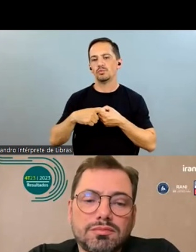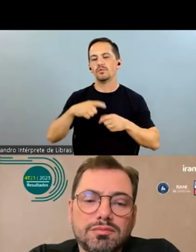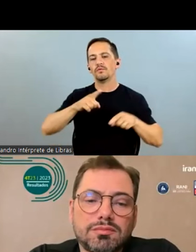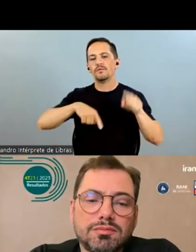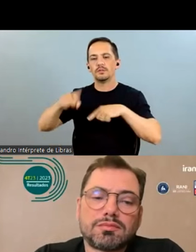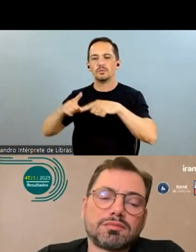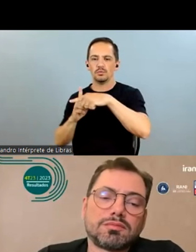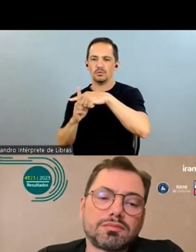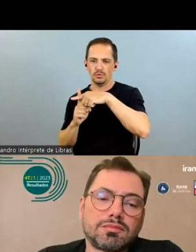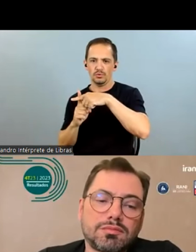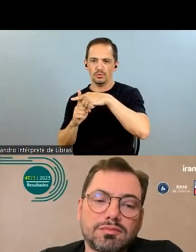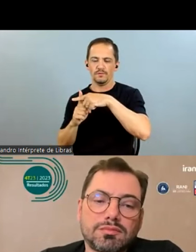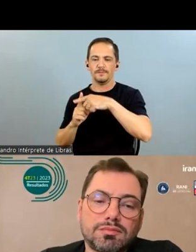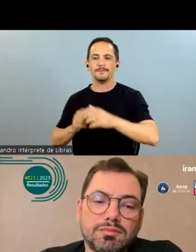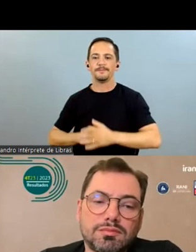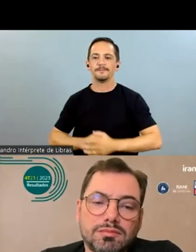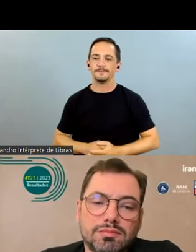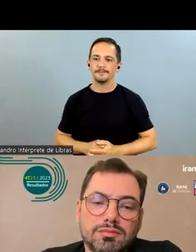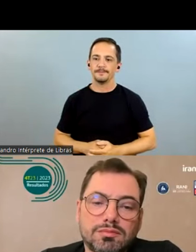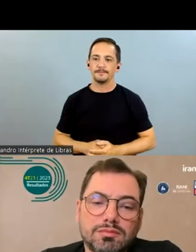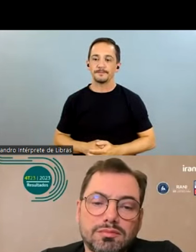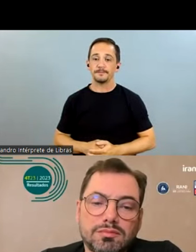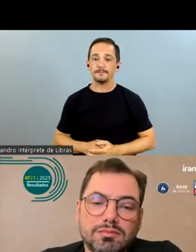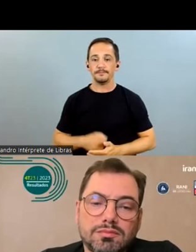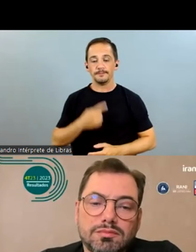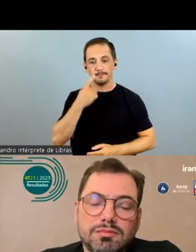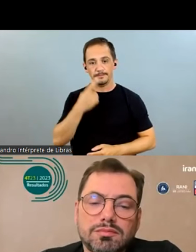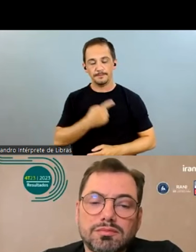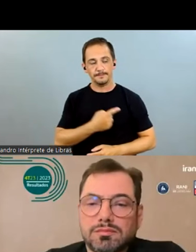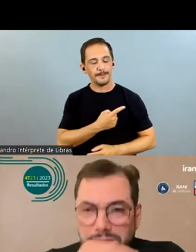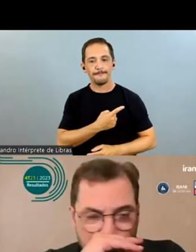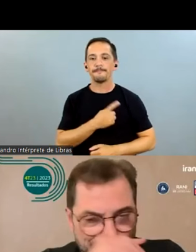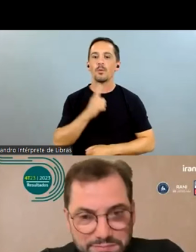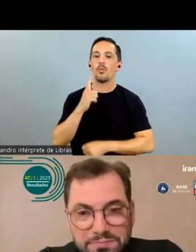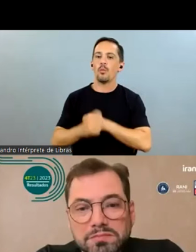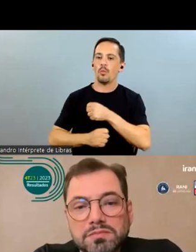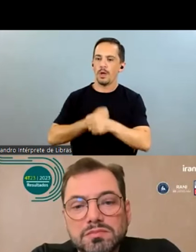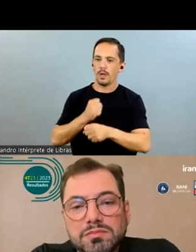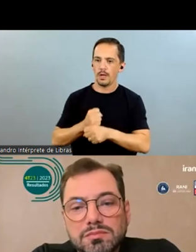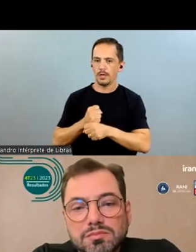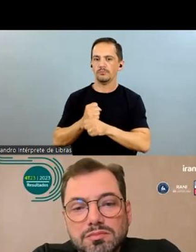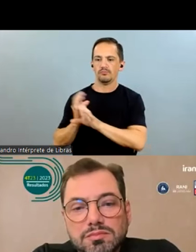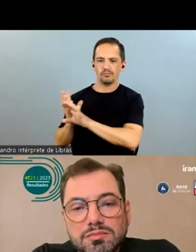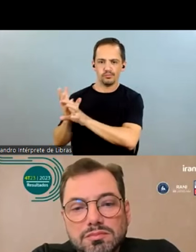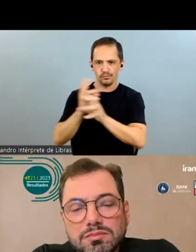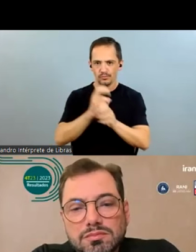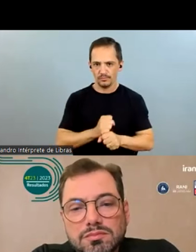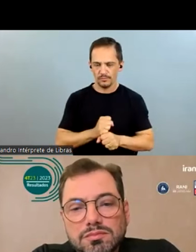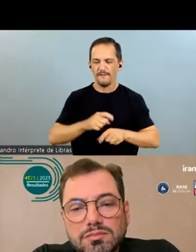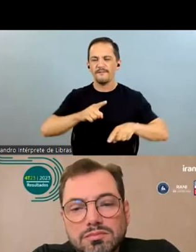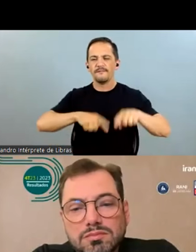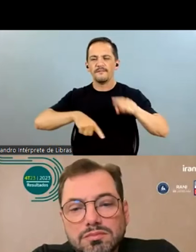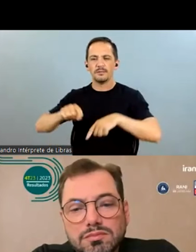longo do ano então se for olhar de fato no ano fechado nós tivemos uma variação do titivo biológico de